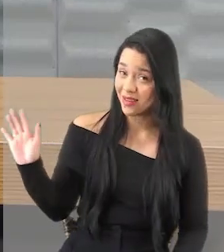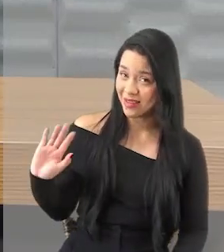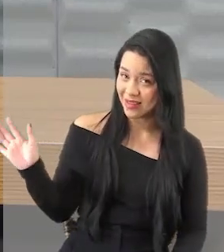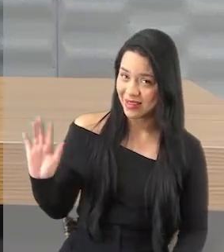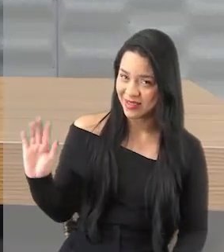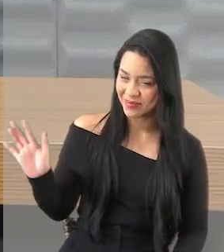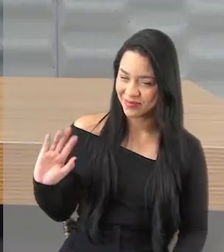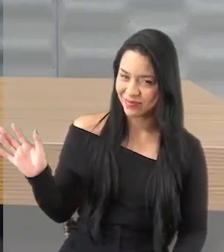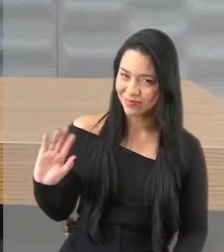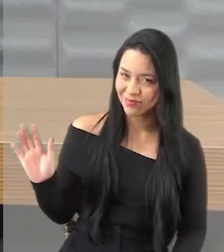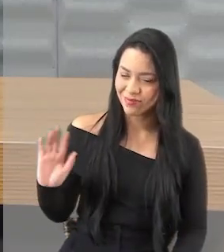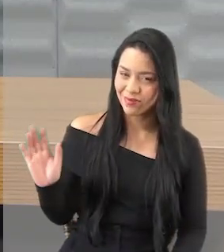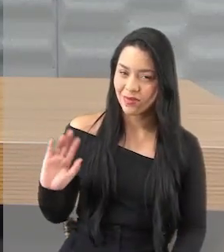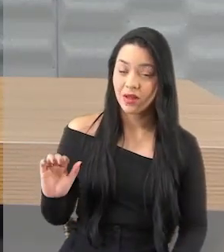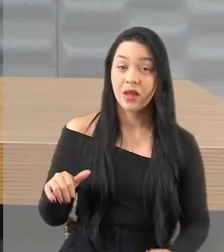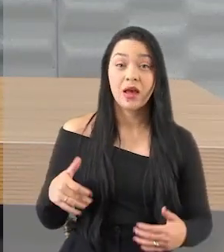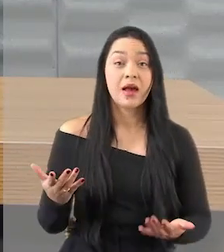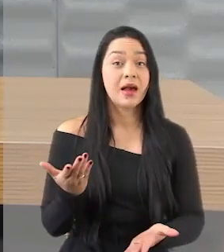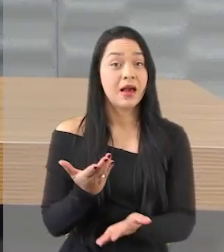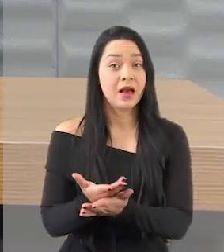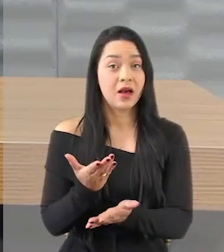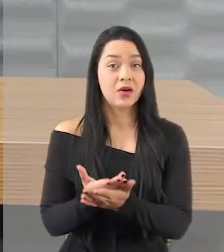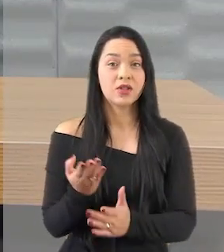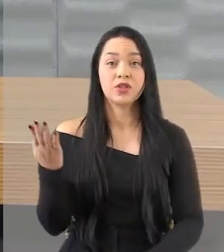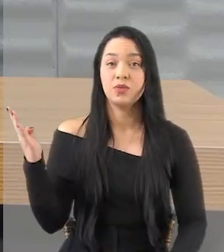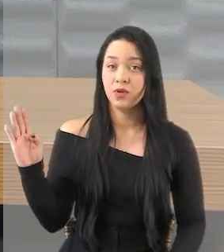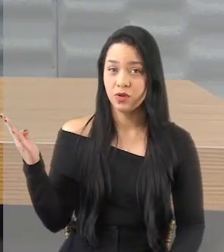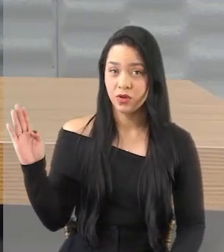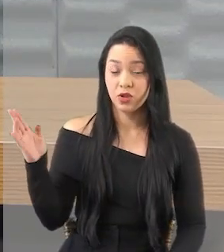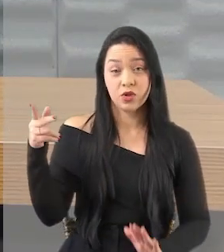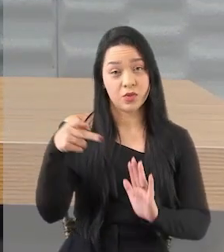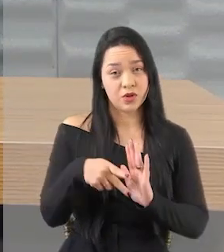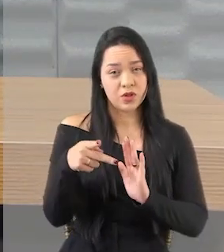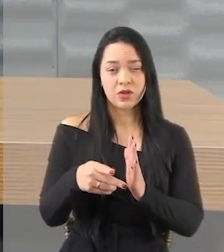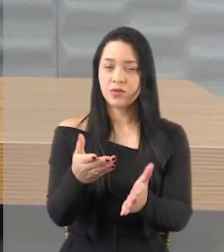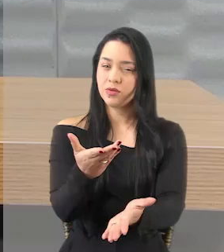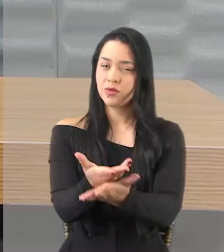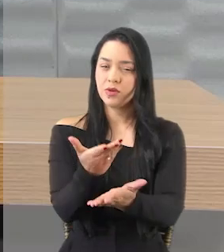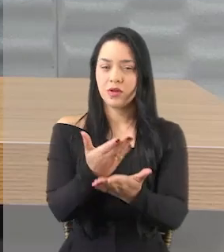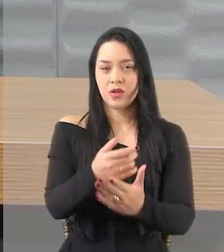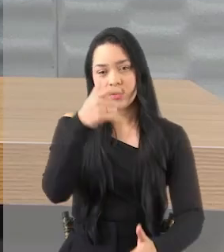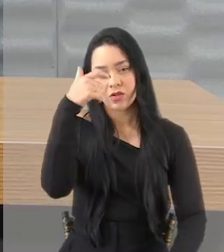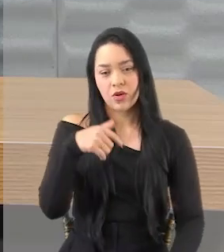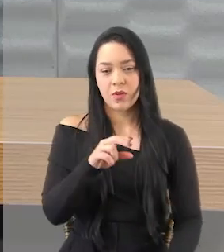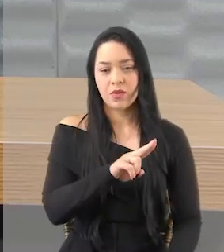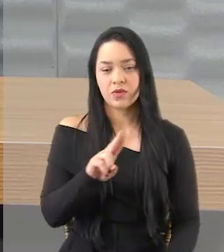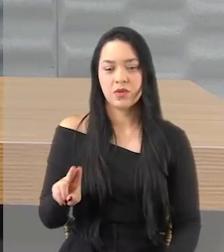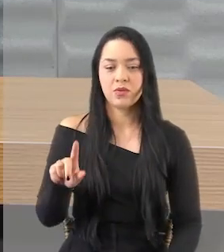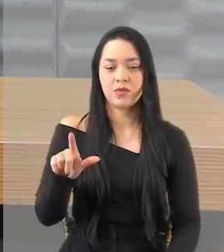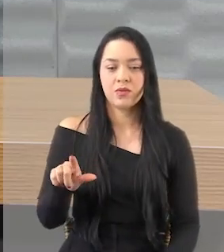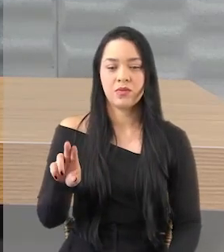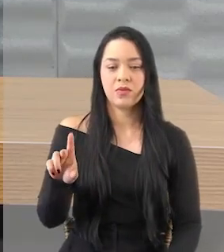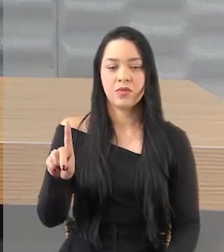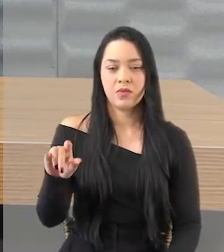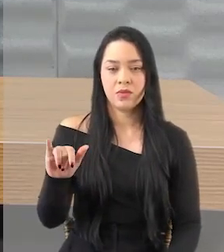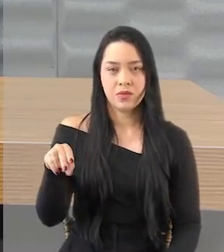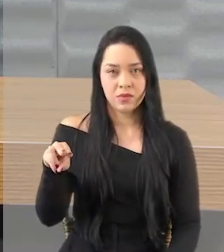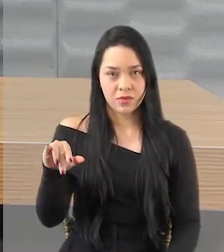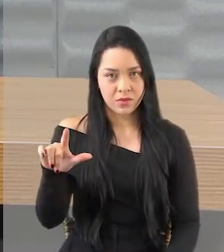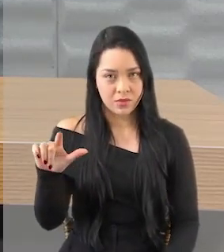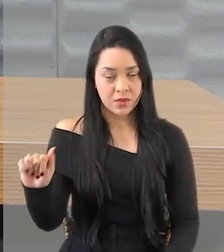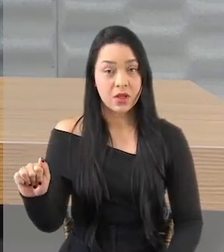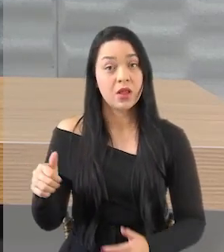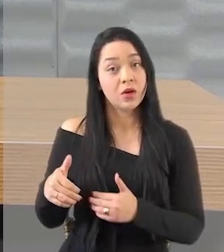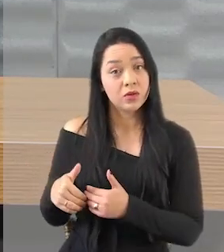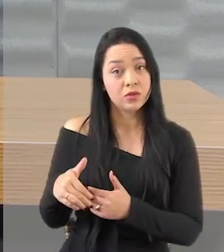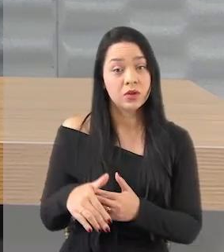Olá, pessoal! Mais uma aula de biologia aqui no projeto Estudaê. Eu sou a professora Ludmila Furtado e a gente vai continuar falando